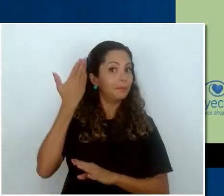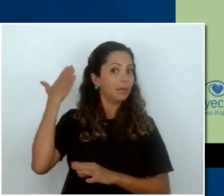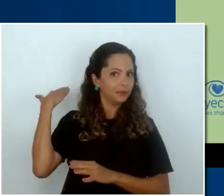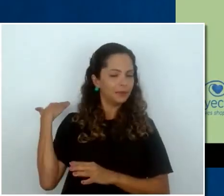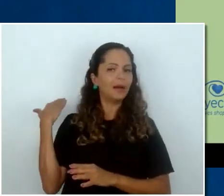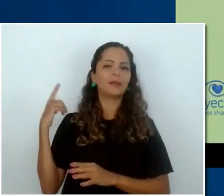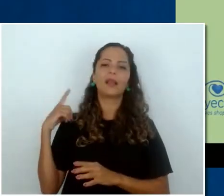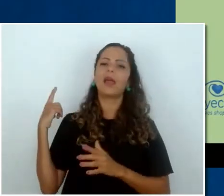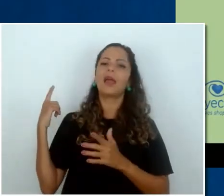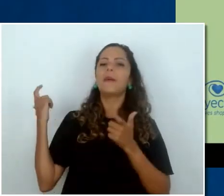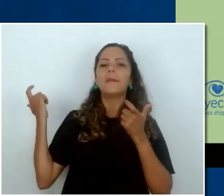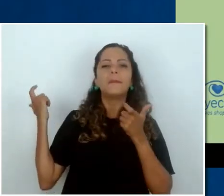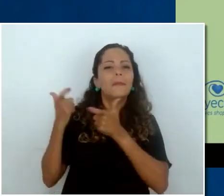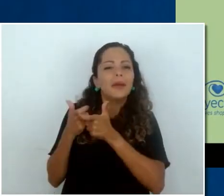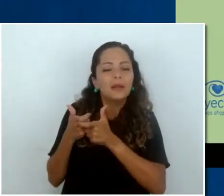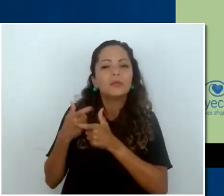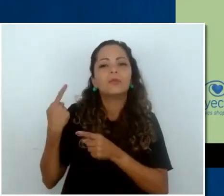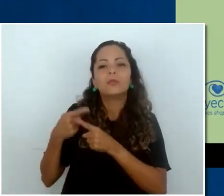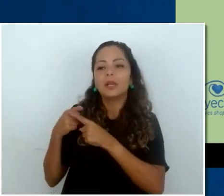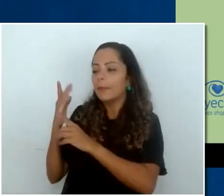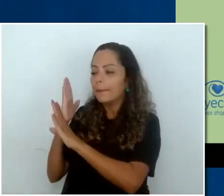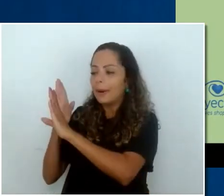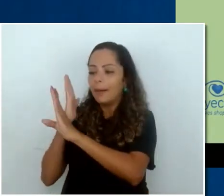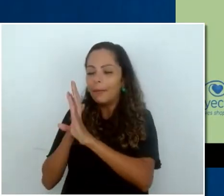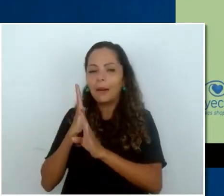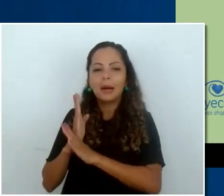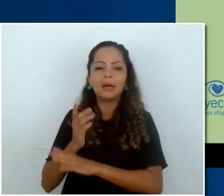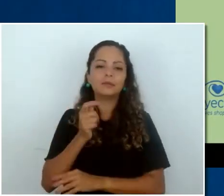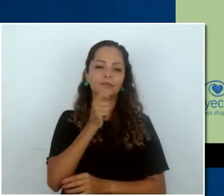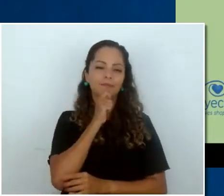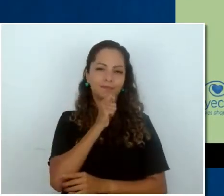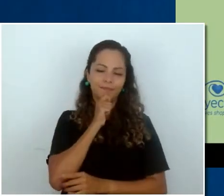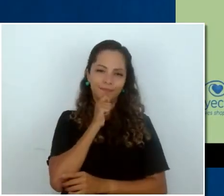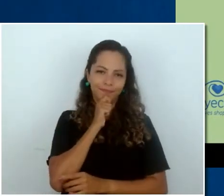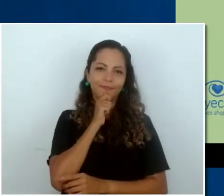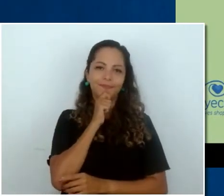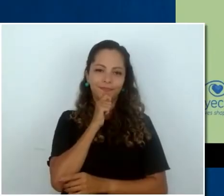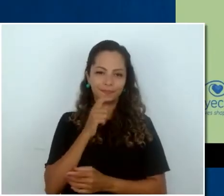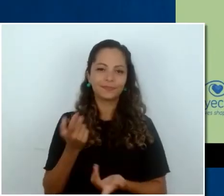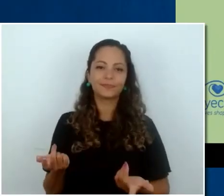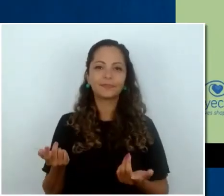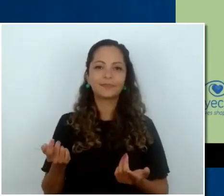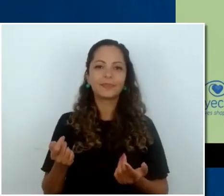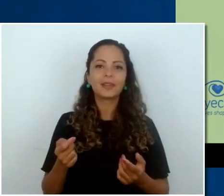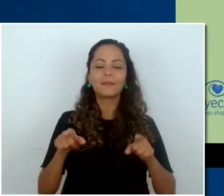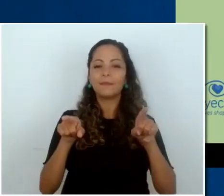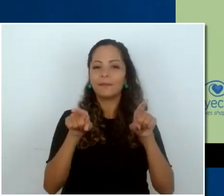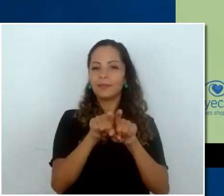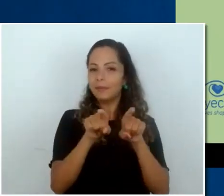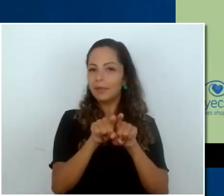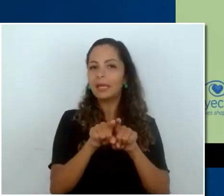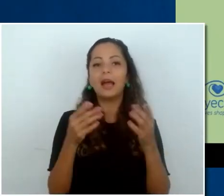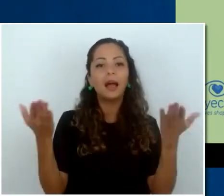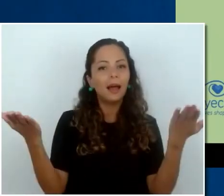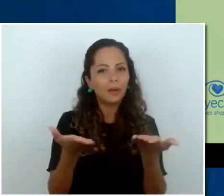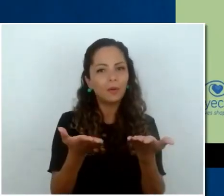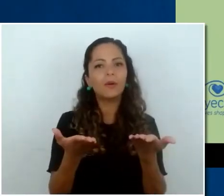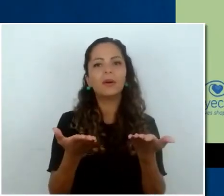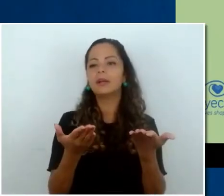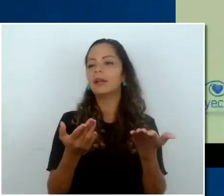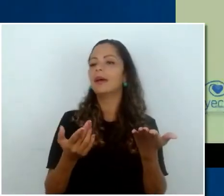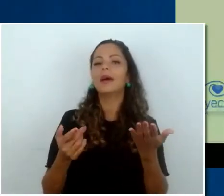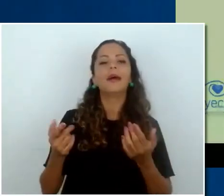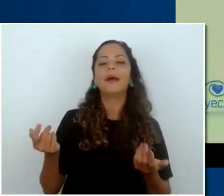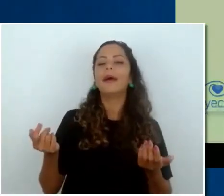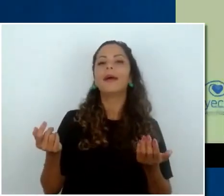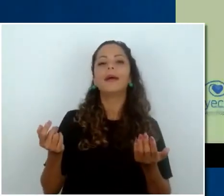provável. Outra é que houve uma substituição diagnóstica, ou seja, nós chamávamos essas pessoas de outros nomes, ou seja, nós